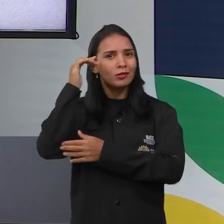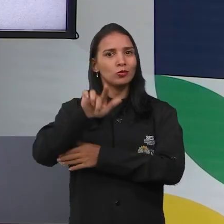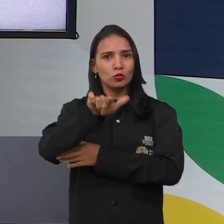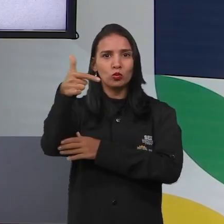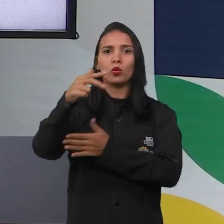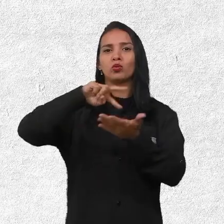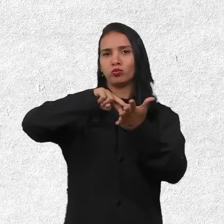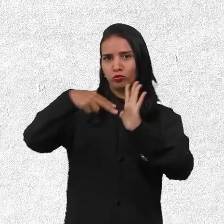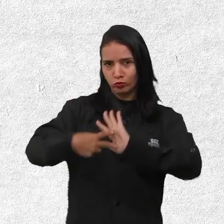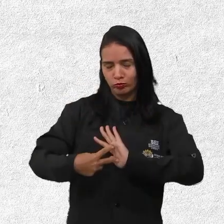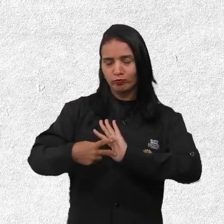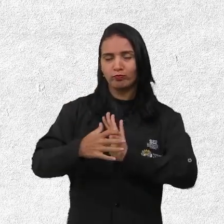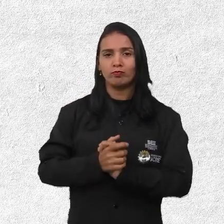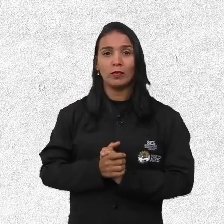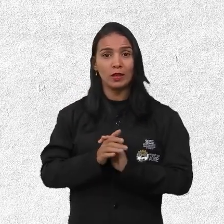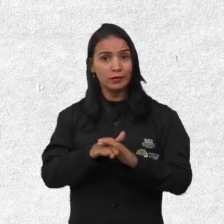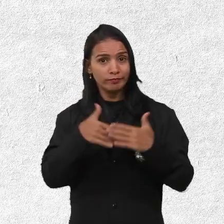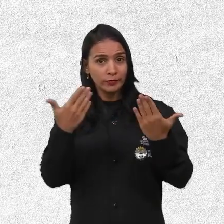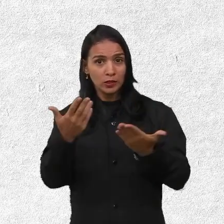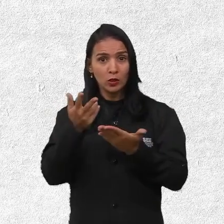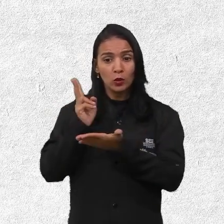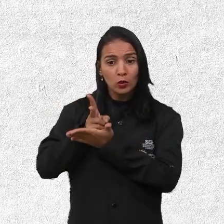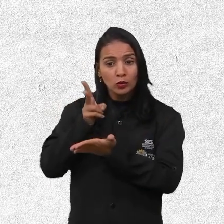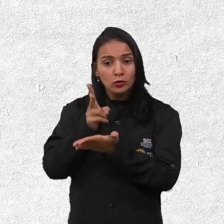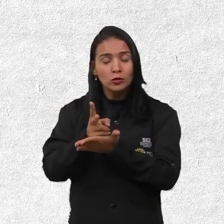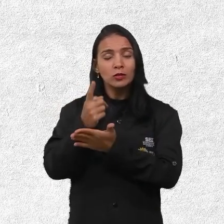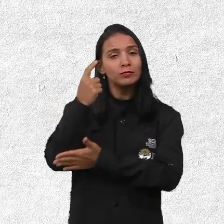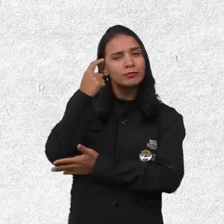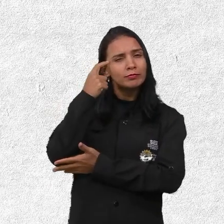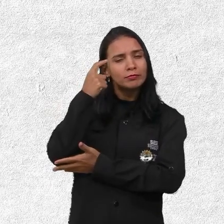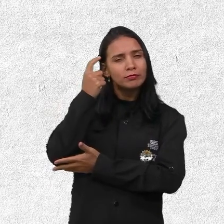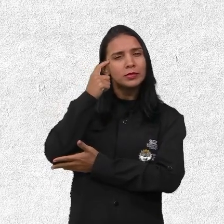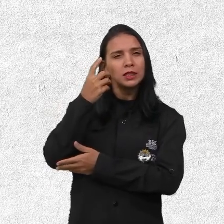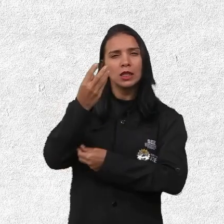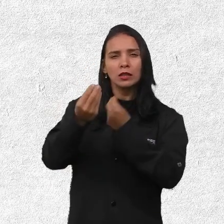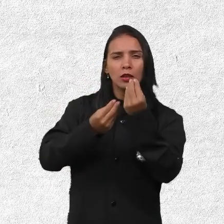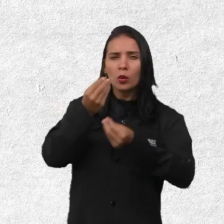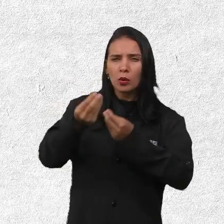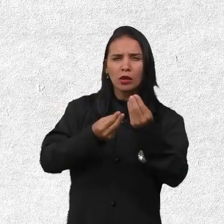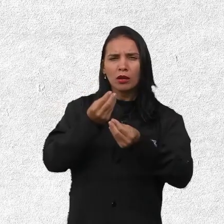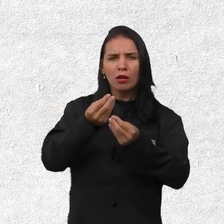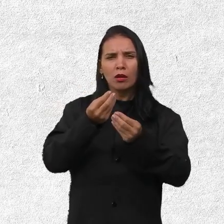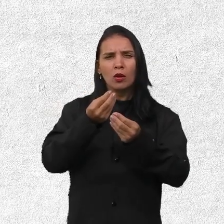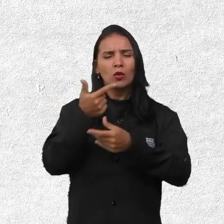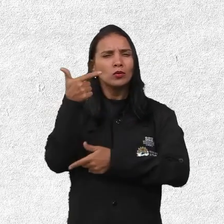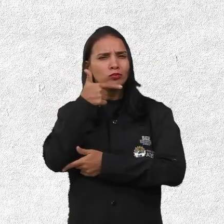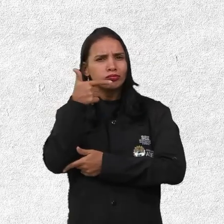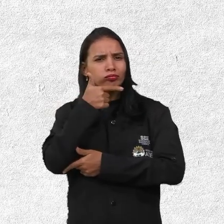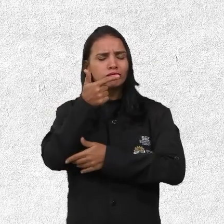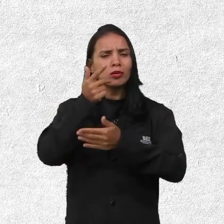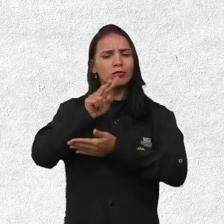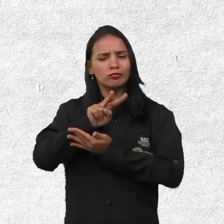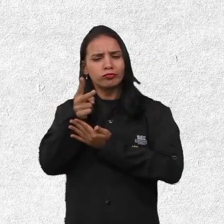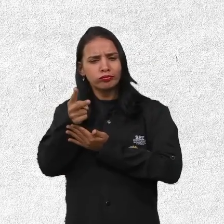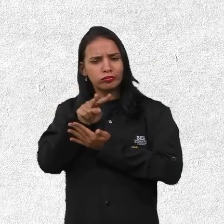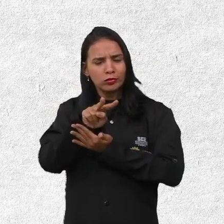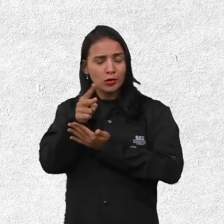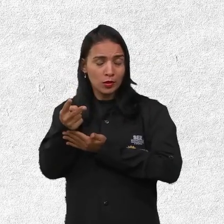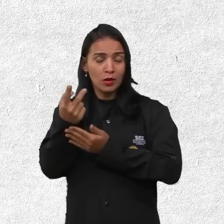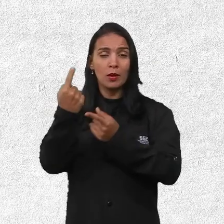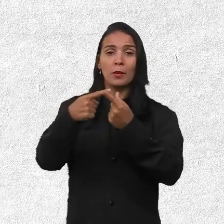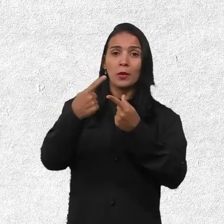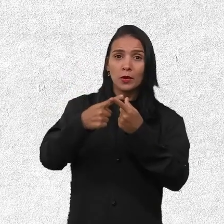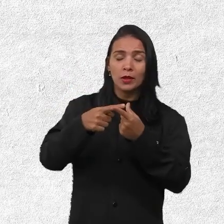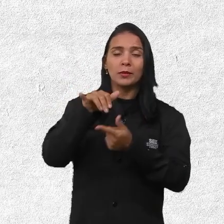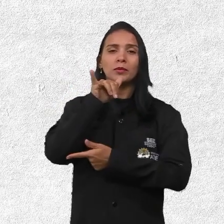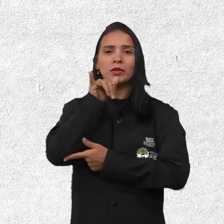entendimentos. Então, nesse sentido, vocês irão compreender o que seria esse humor de duplo sentido. Quando eu penso em duplo, eu penso logo em